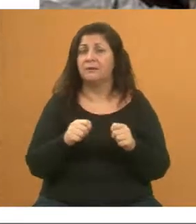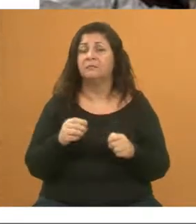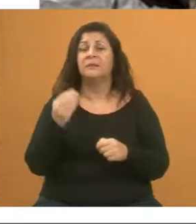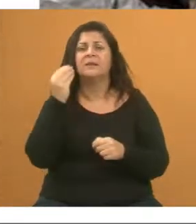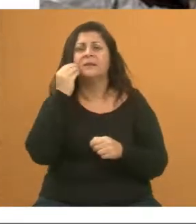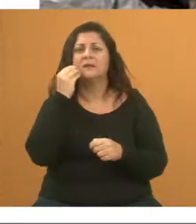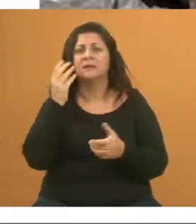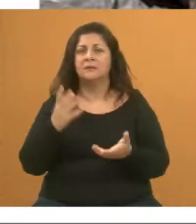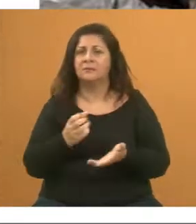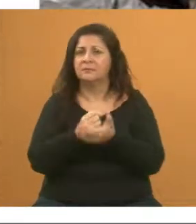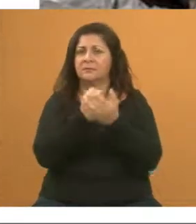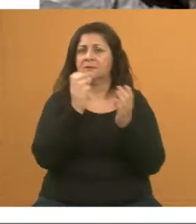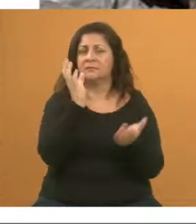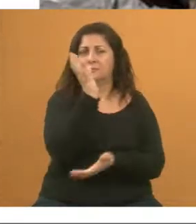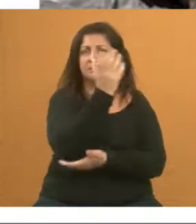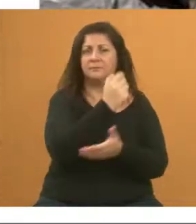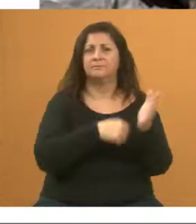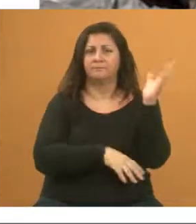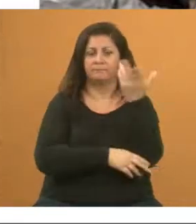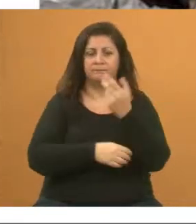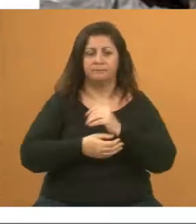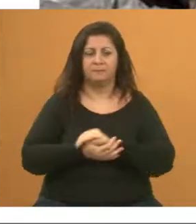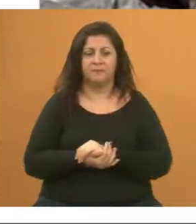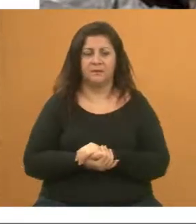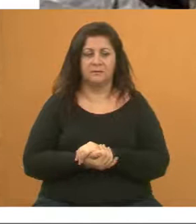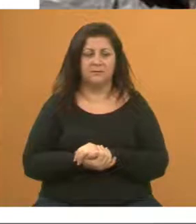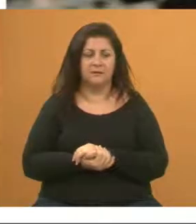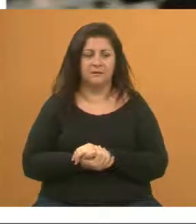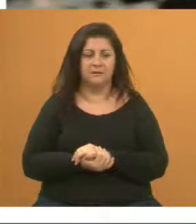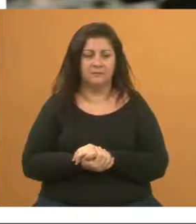meio ambiente. Próximo slide.